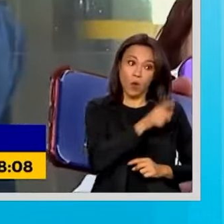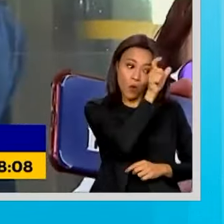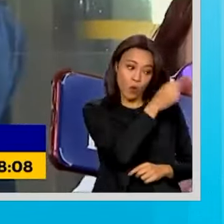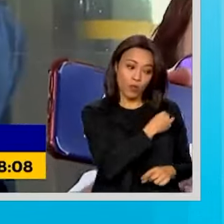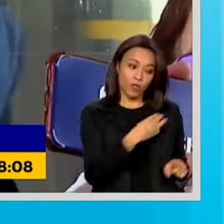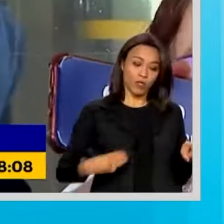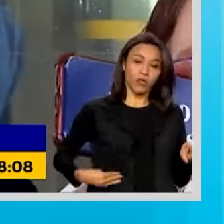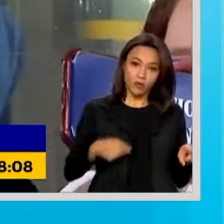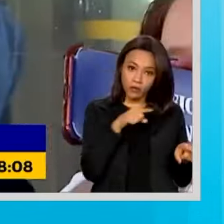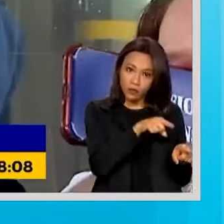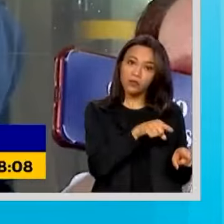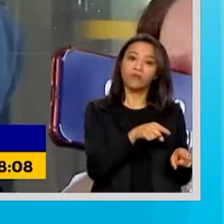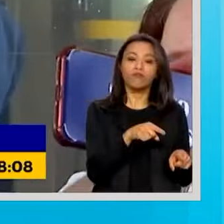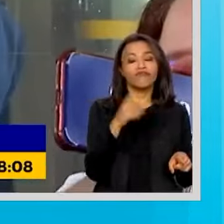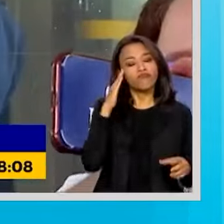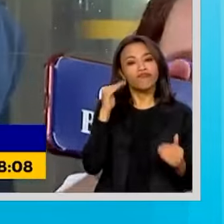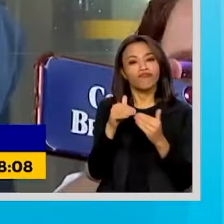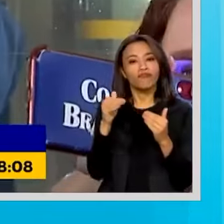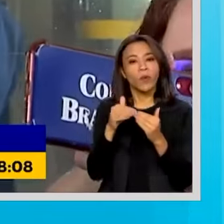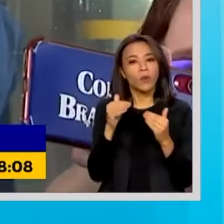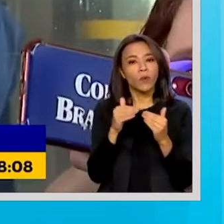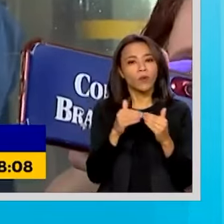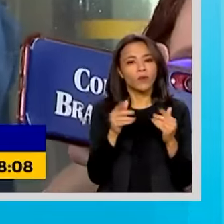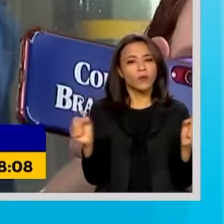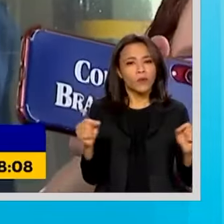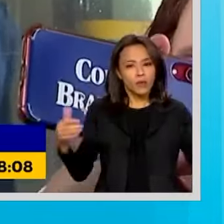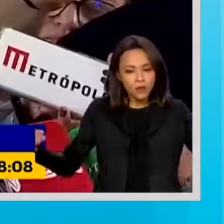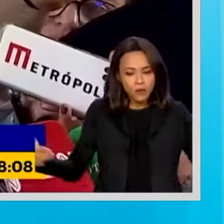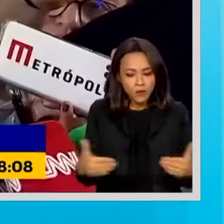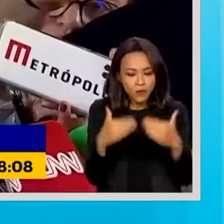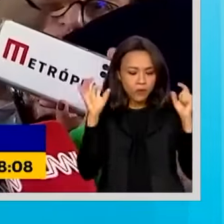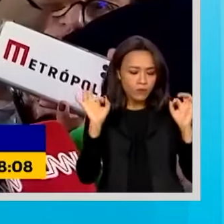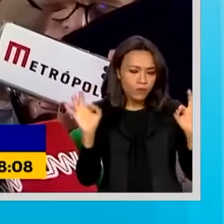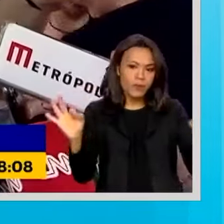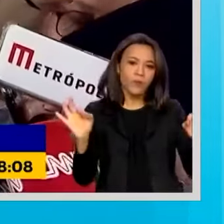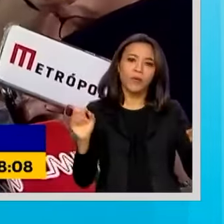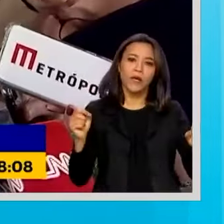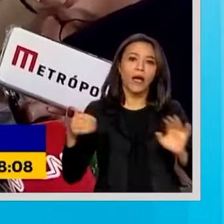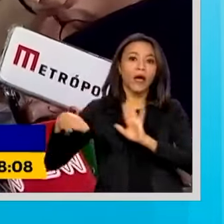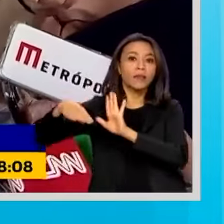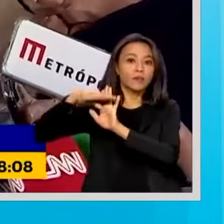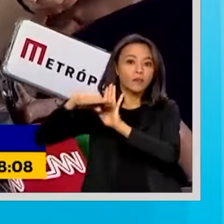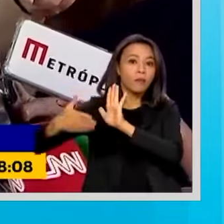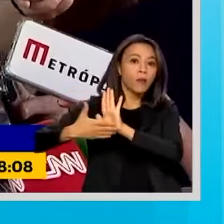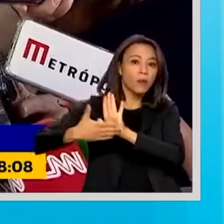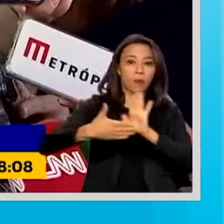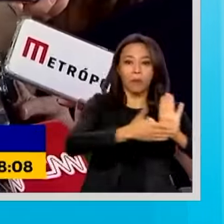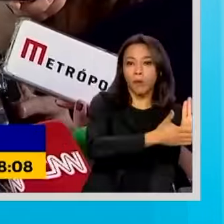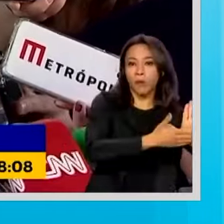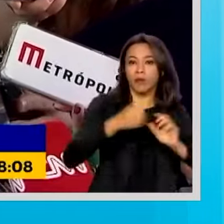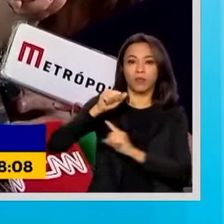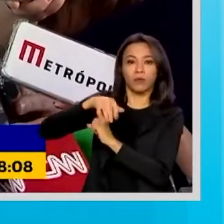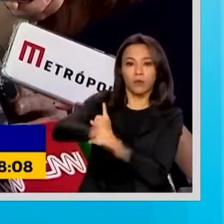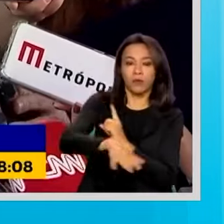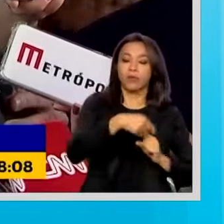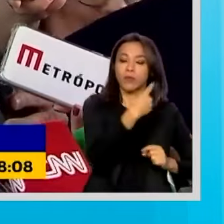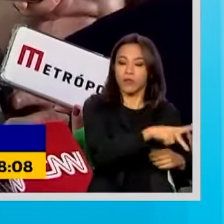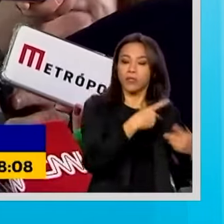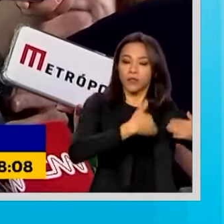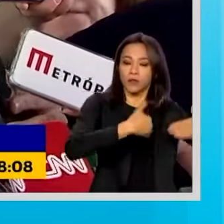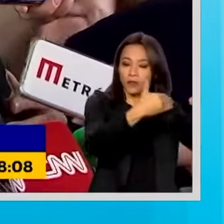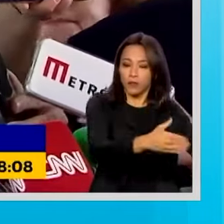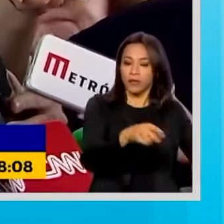qualidade de sucessor aí do Campos Neto, tenha isso em mente para que consiga tomar suas decisões pautado na